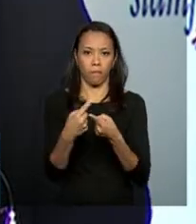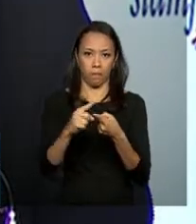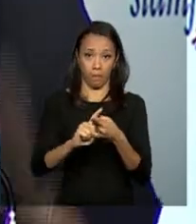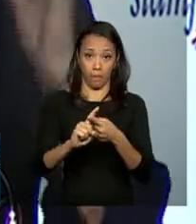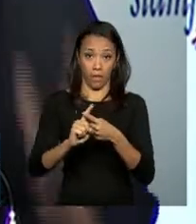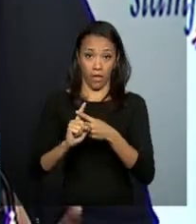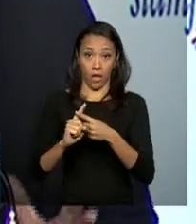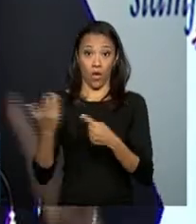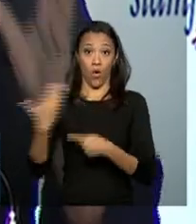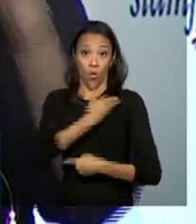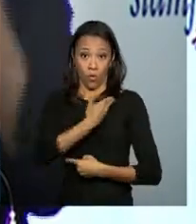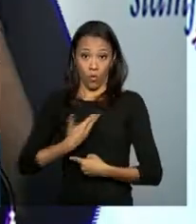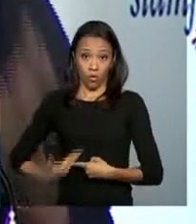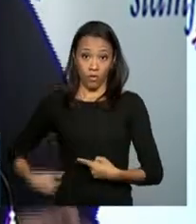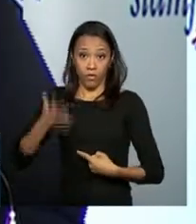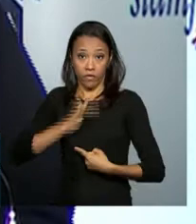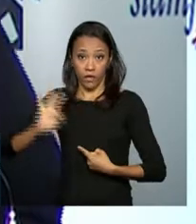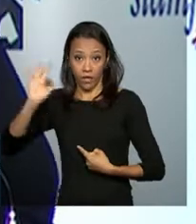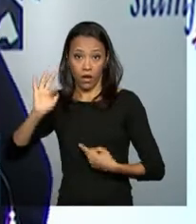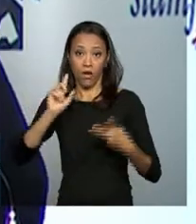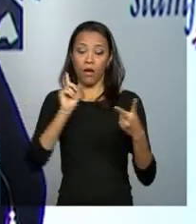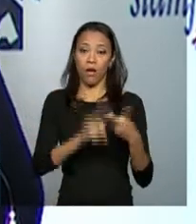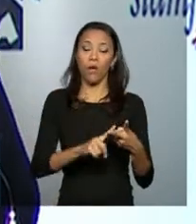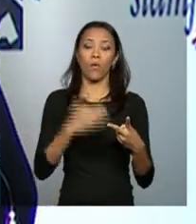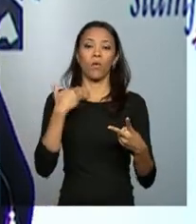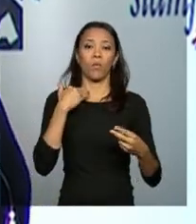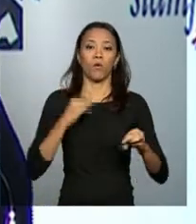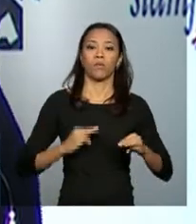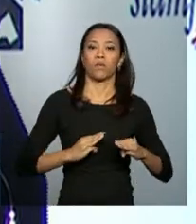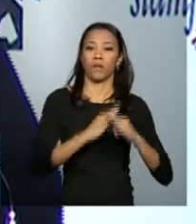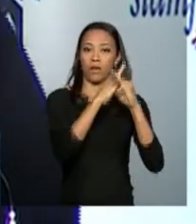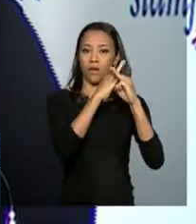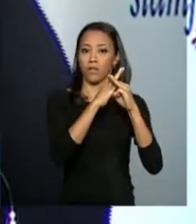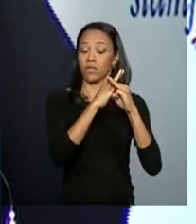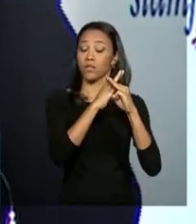Caixa, o governo federal, a Caixa Econômica e